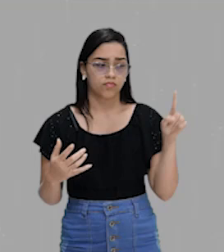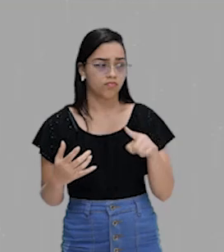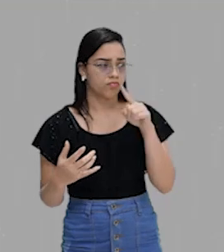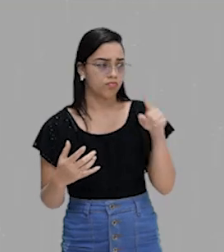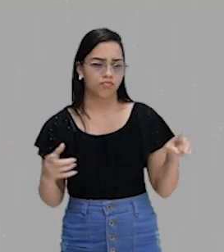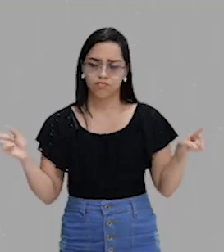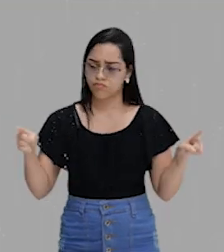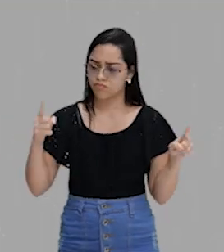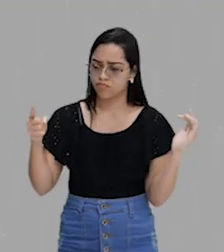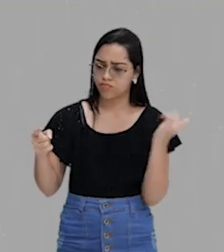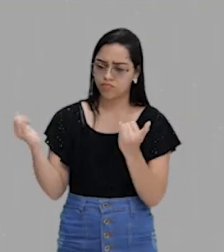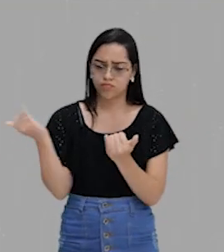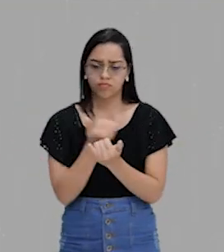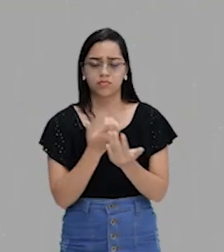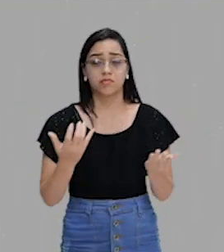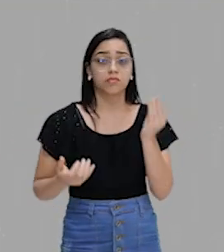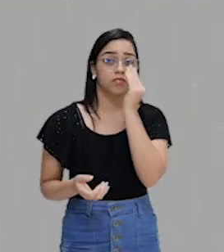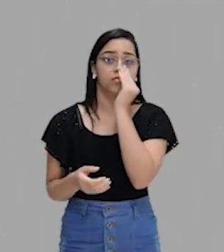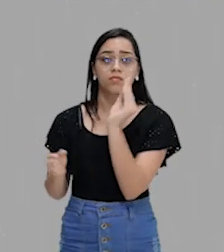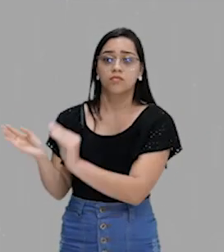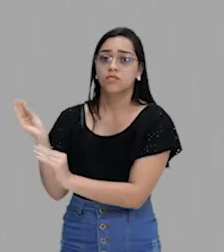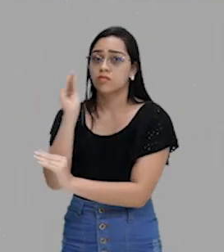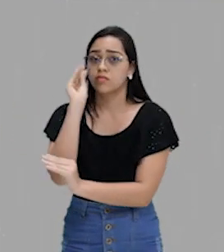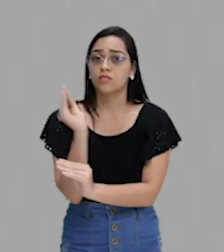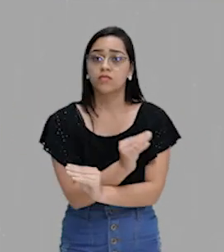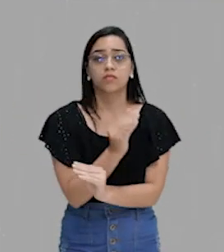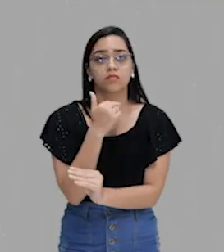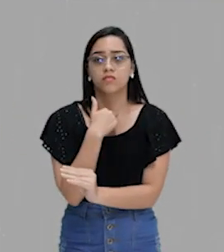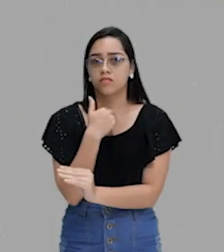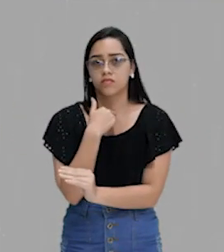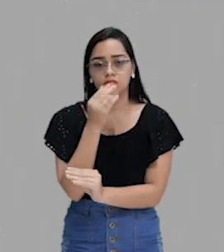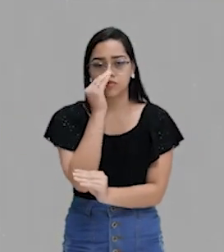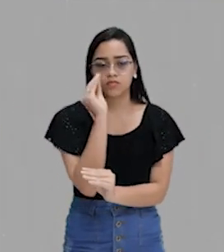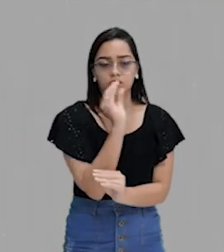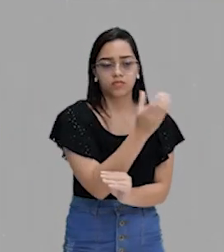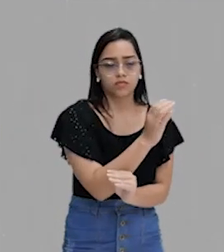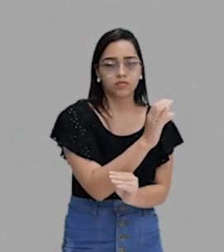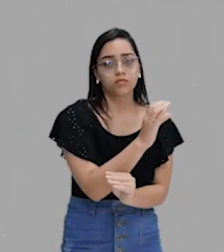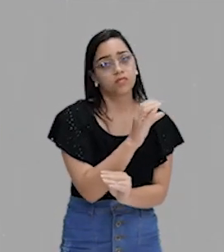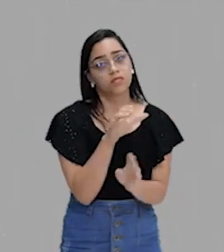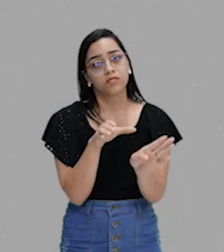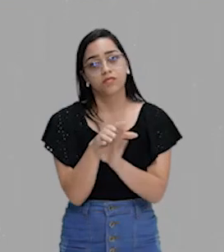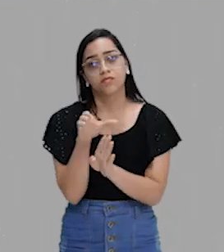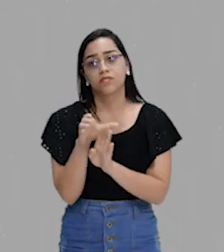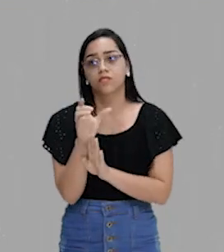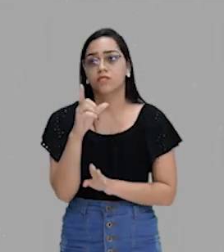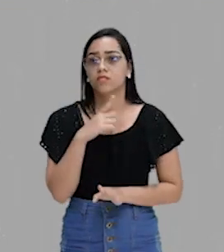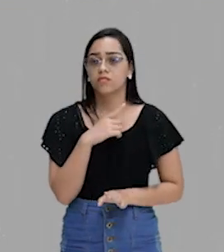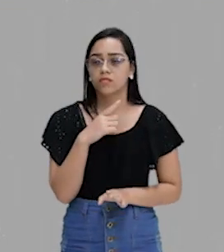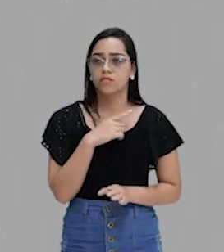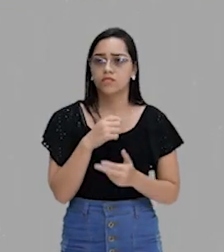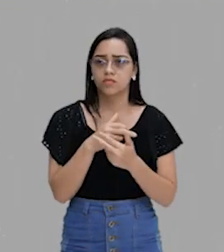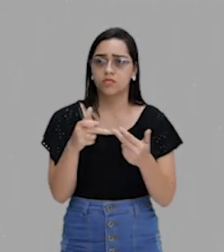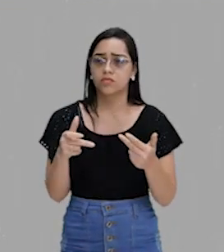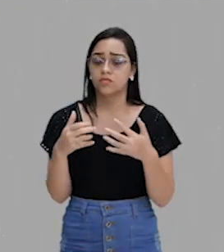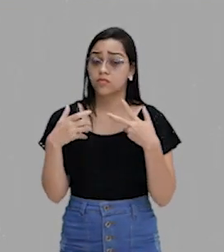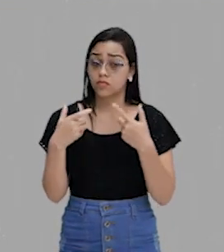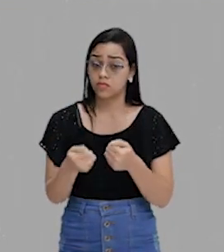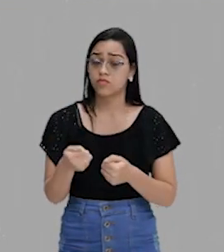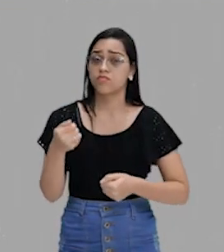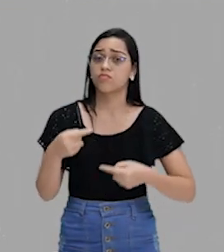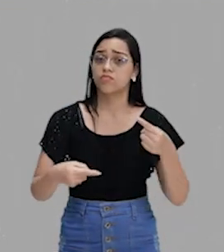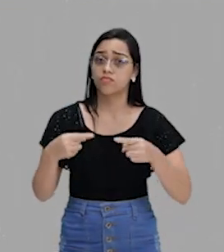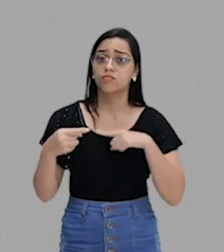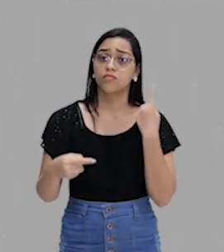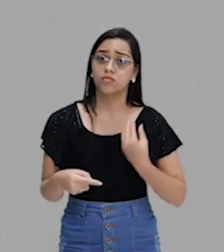a outra, aí fica difícil. Não se pode negar a ciência, tá? É uma dica aí nesse meio tão